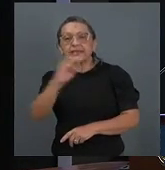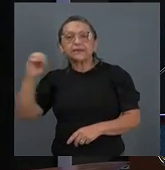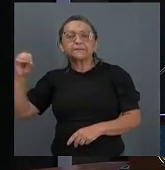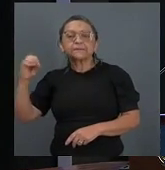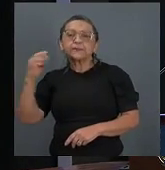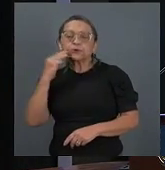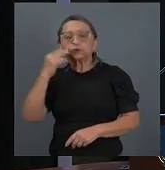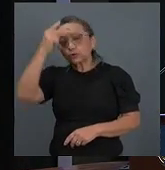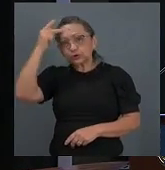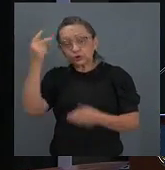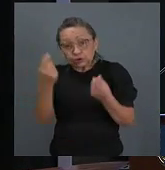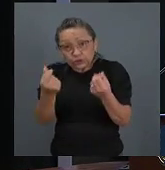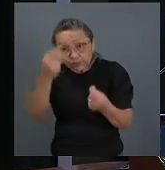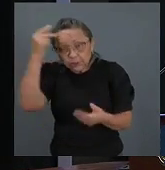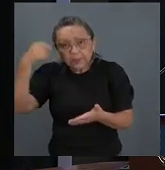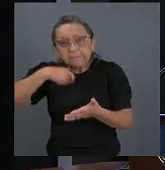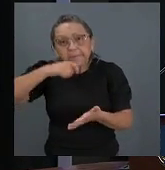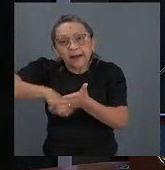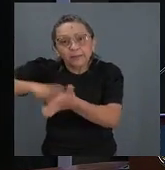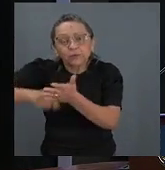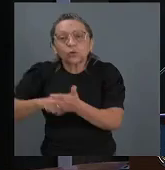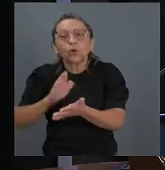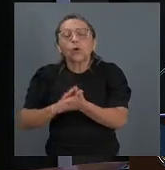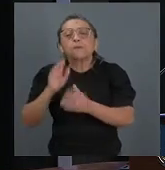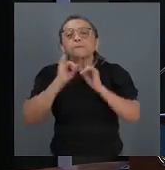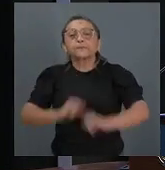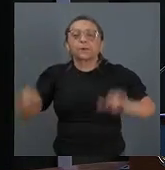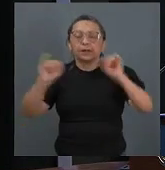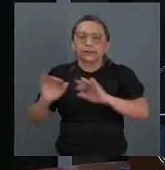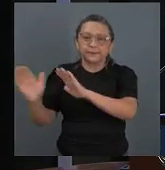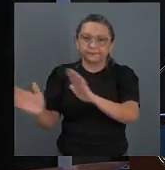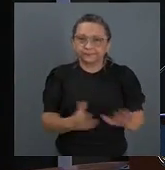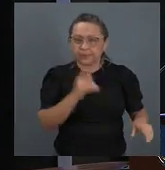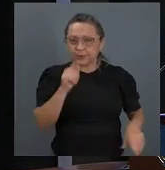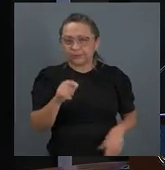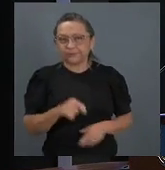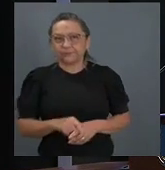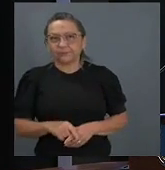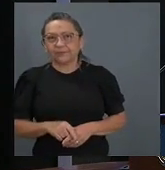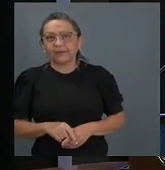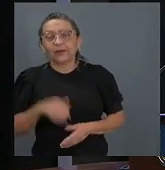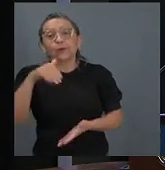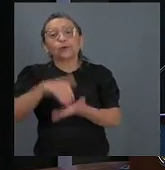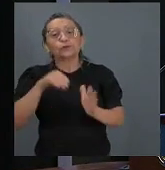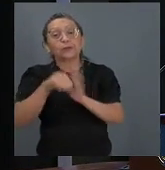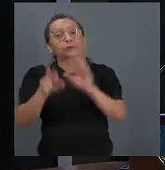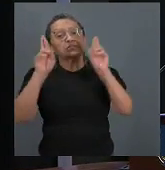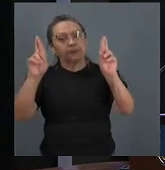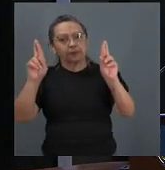do pagador de impostos cearense com propaganda e publicidade. Mas agora vamos para a última, para o último capítulo, espero que seja o